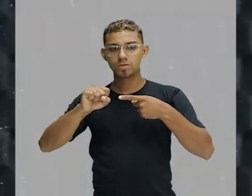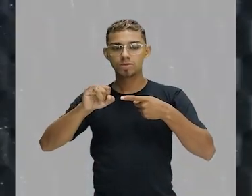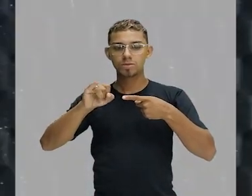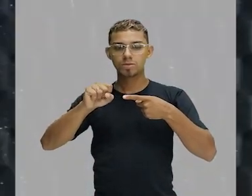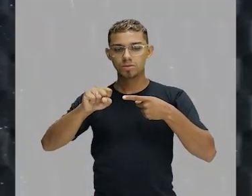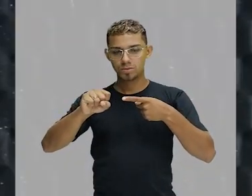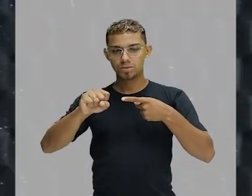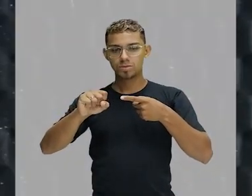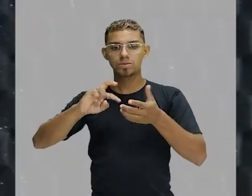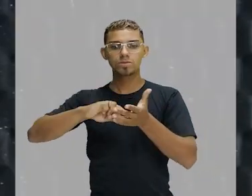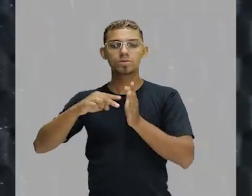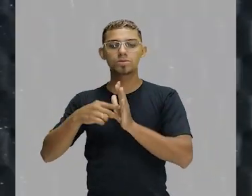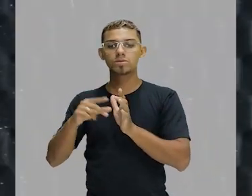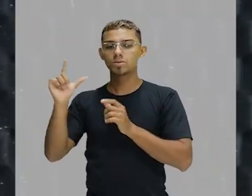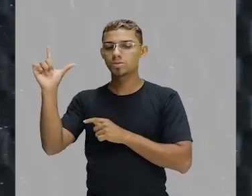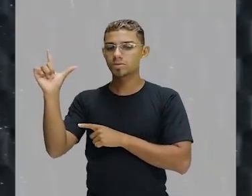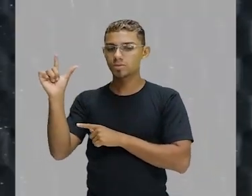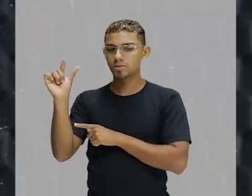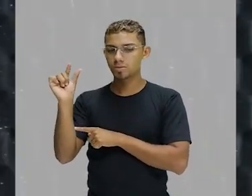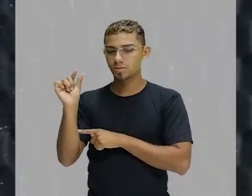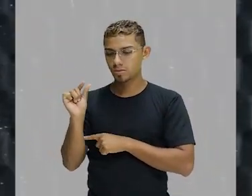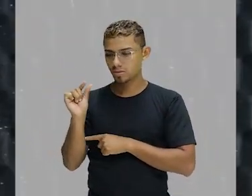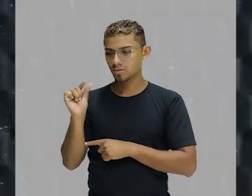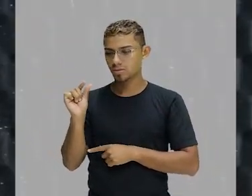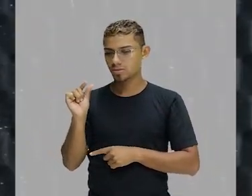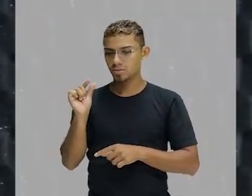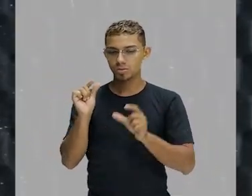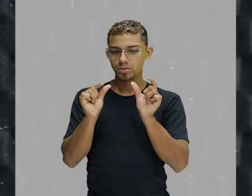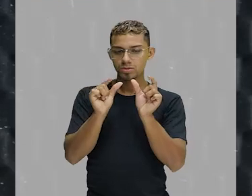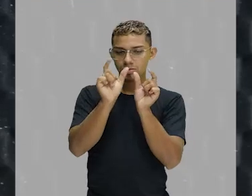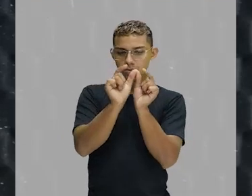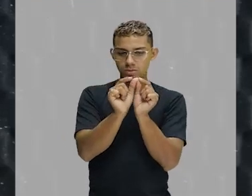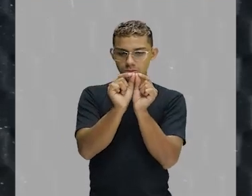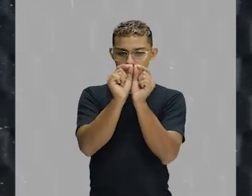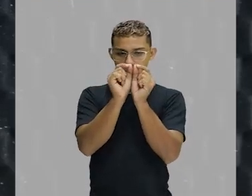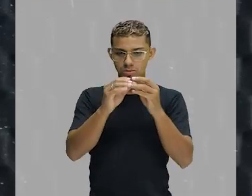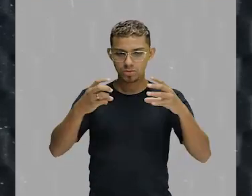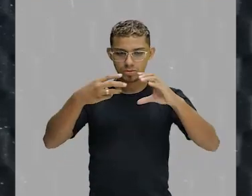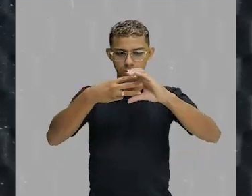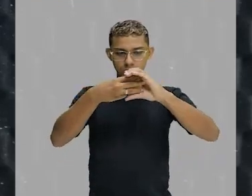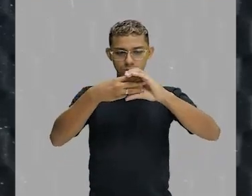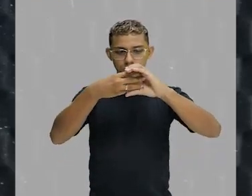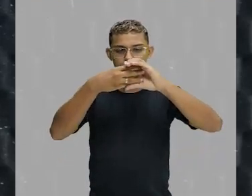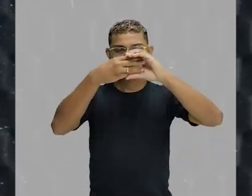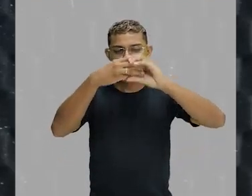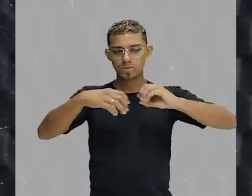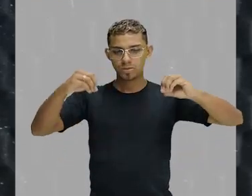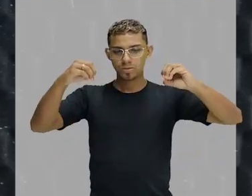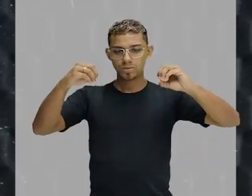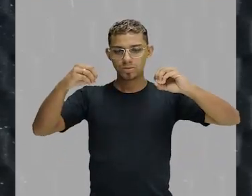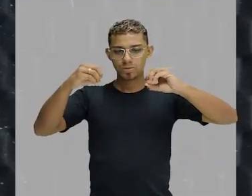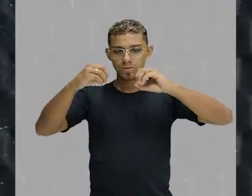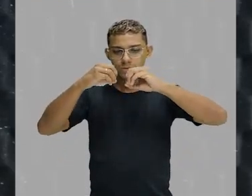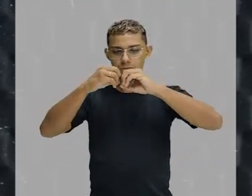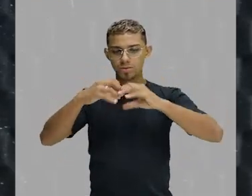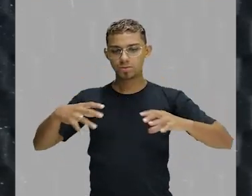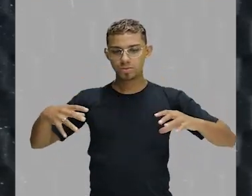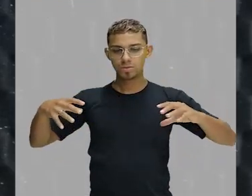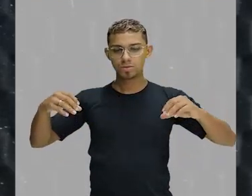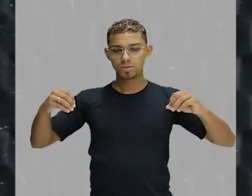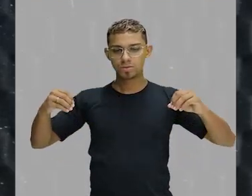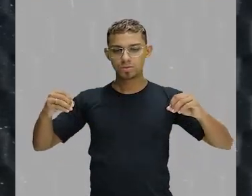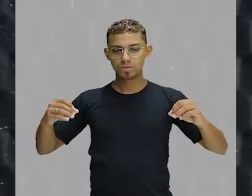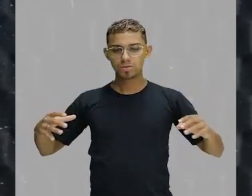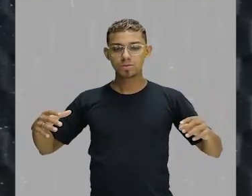Significa que a célula ela vai sofrer divisão celular e o número cromossômico vai